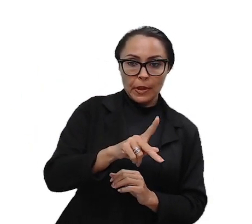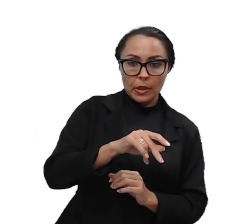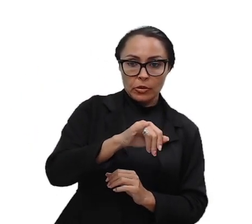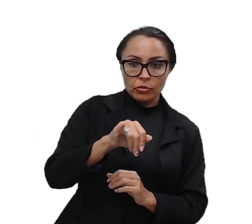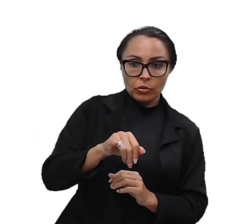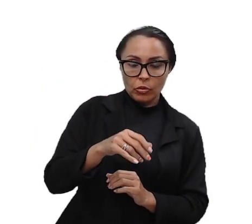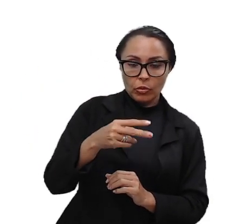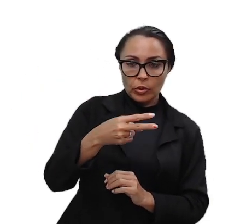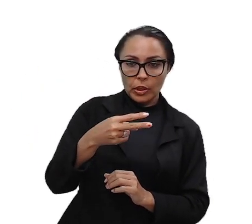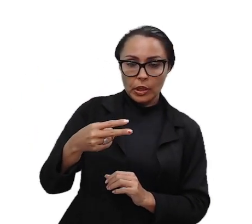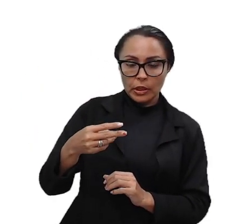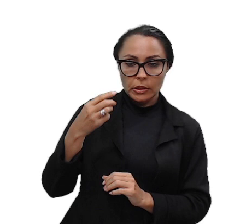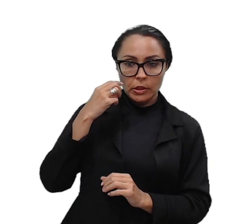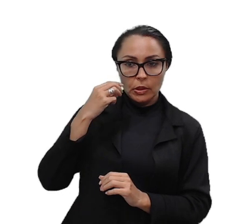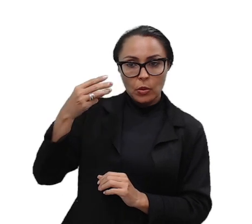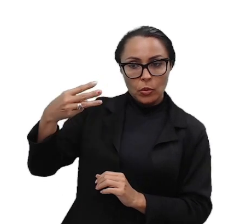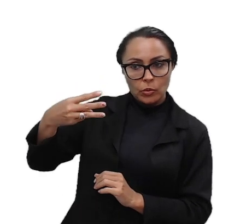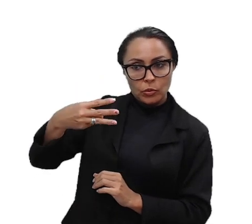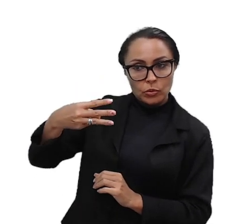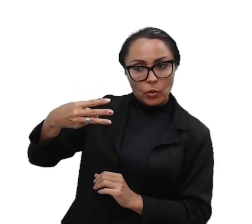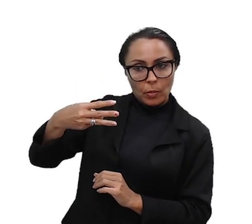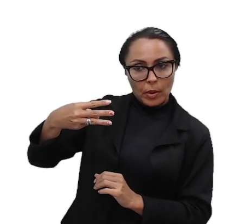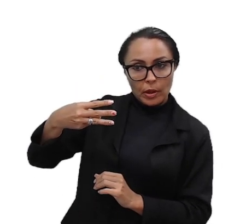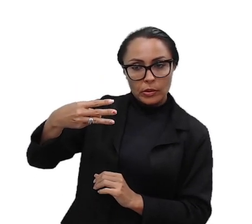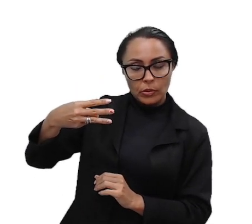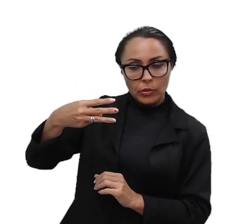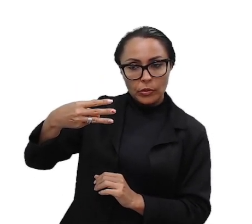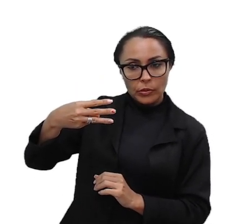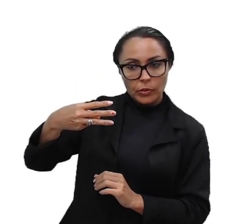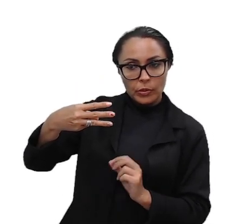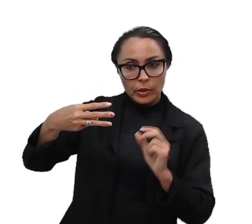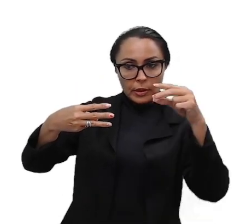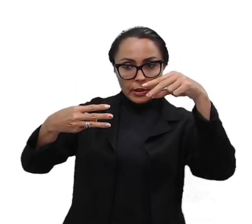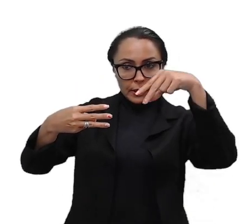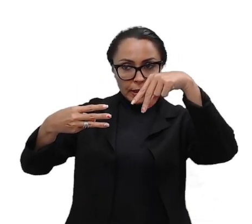em torno do somatório das